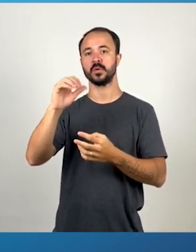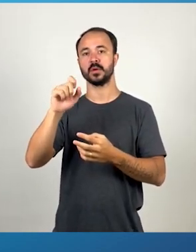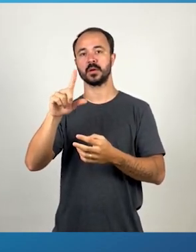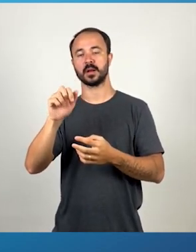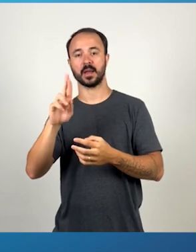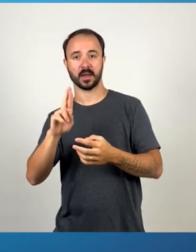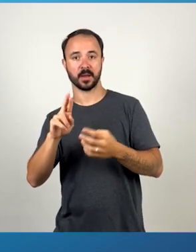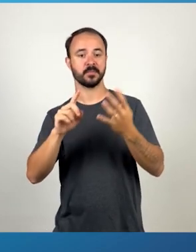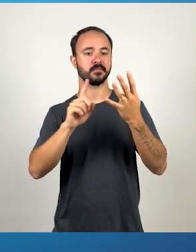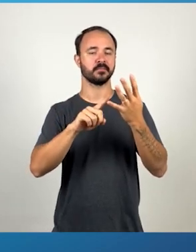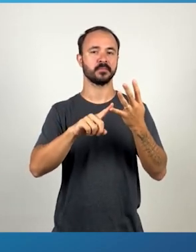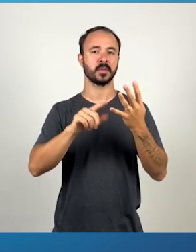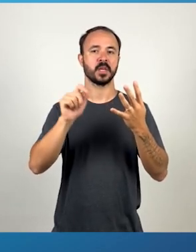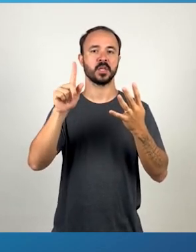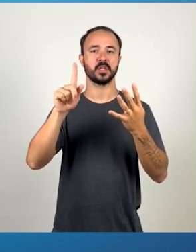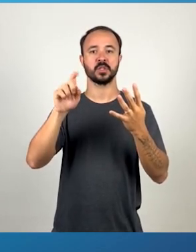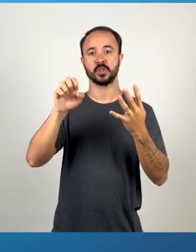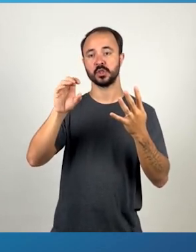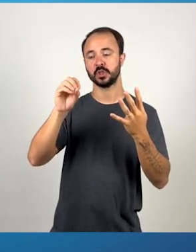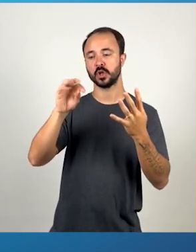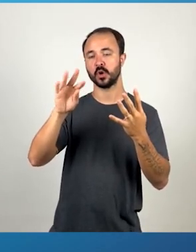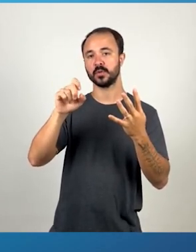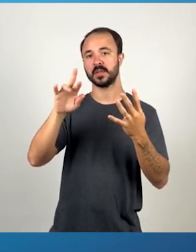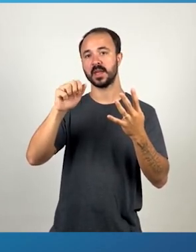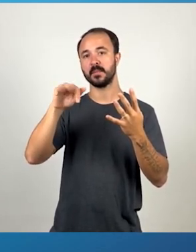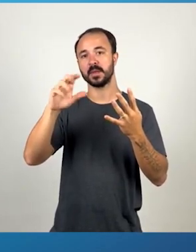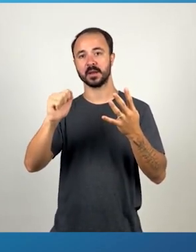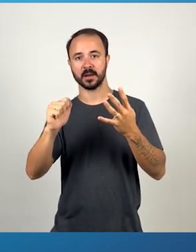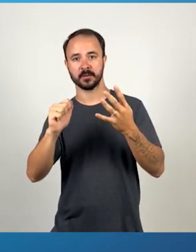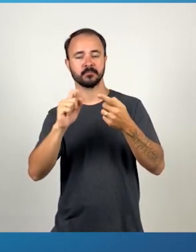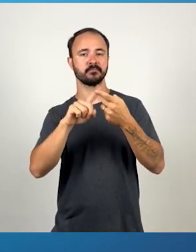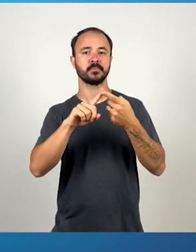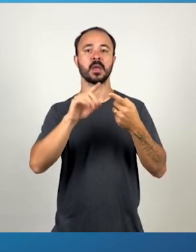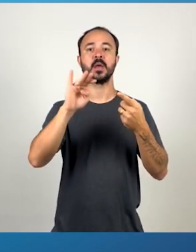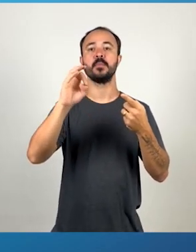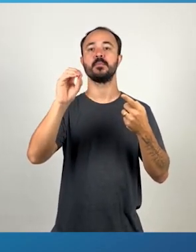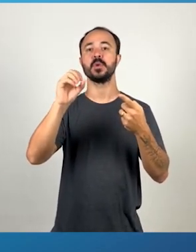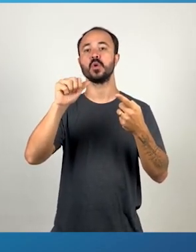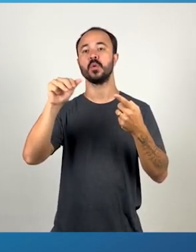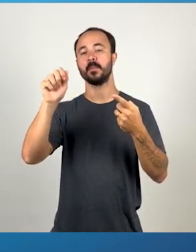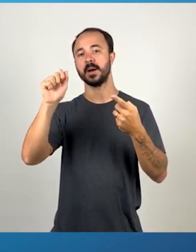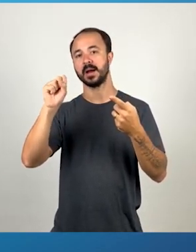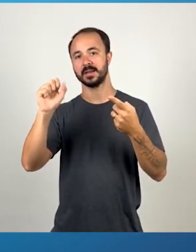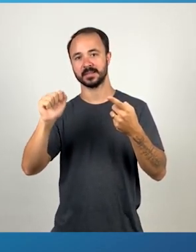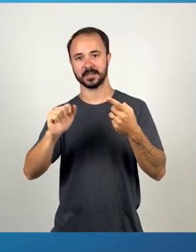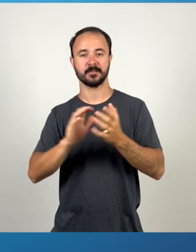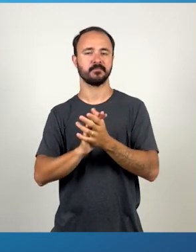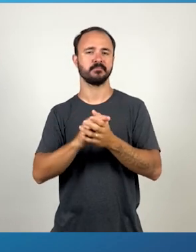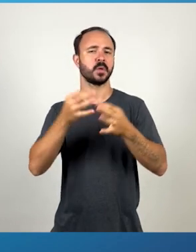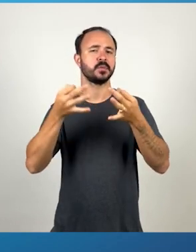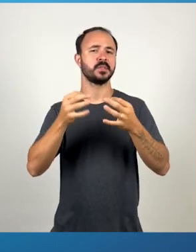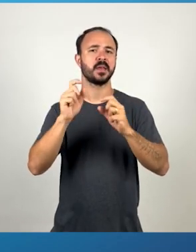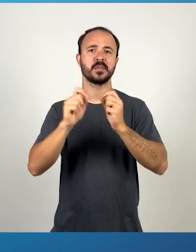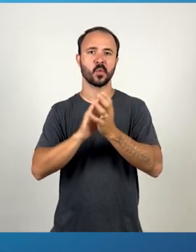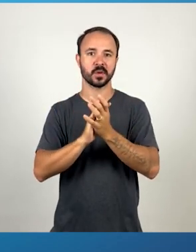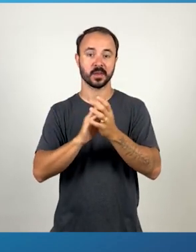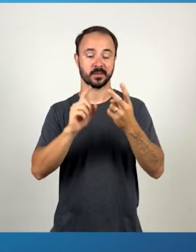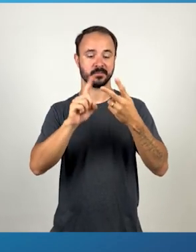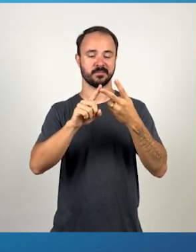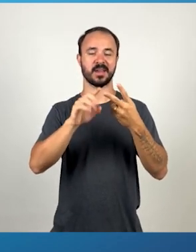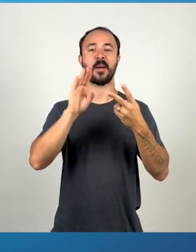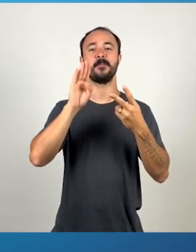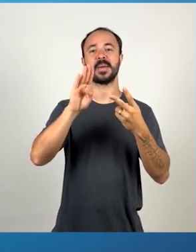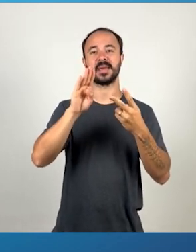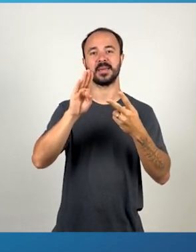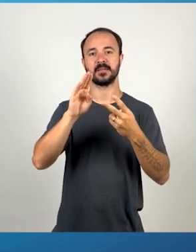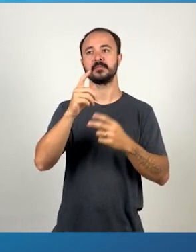nuclear. Letra D, geotérmica. E a letra E, biomassa. Então, de acordo com o que nós vimos na aula de hoje, é a letra B, energia